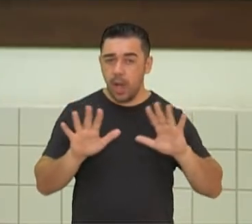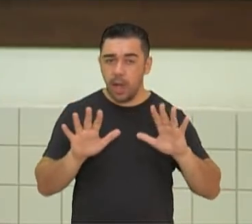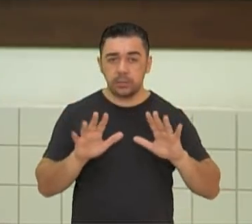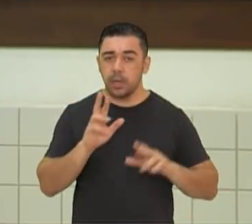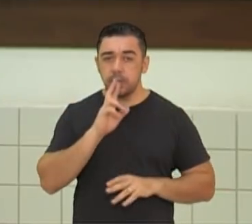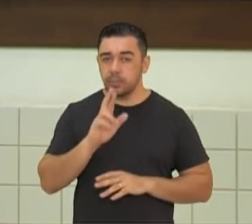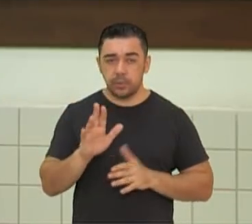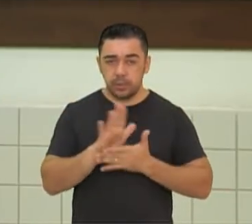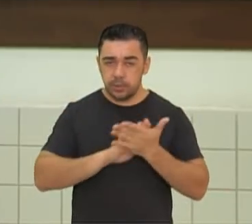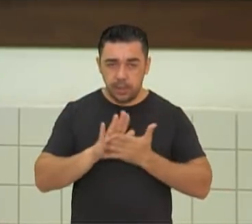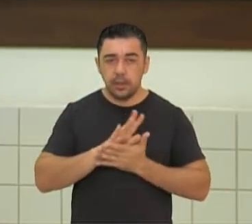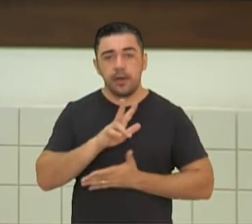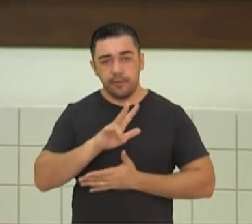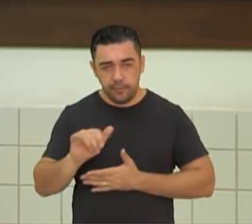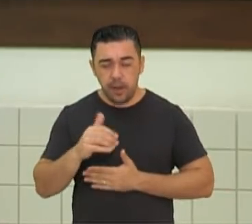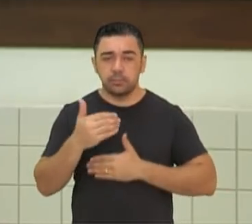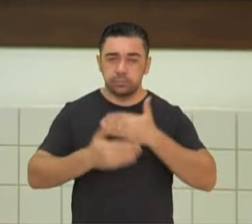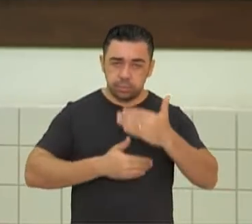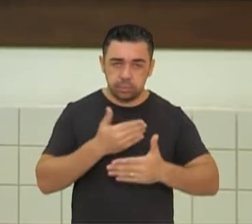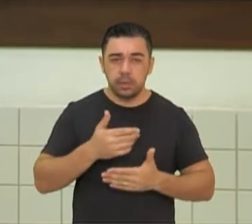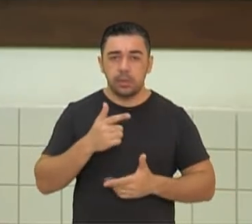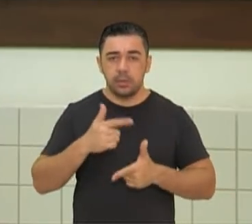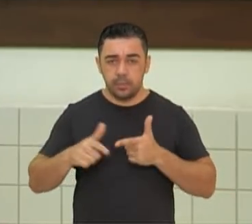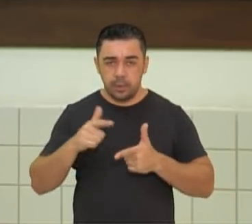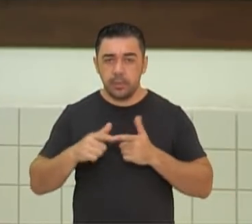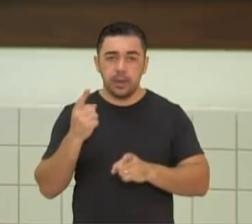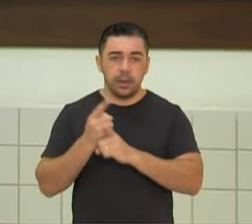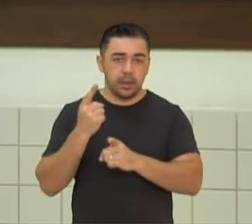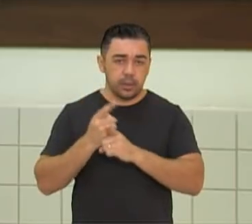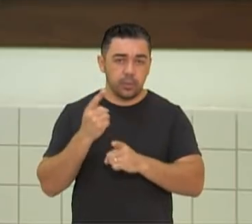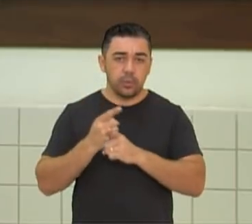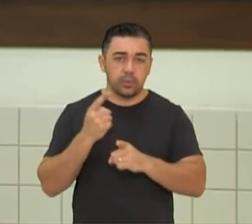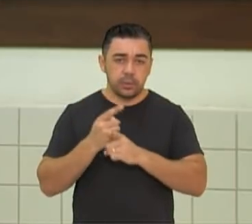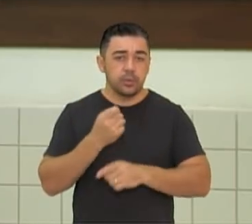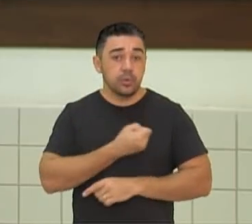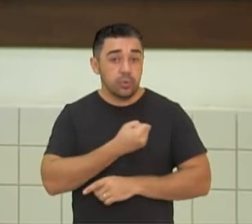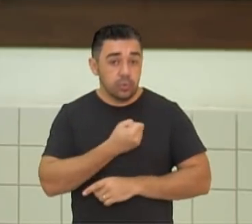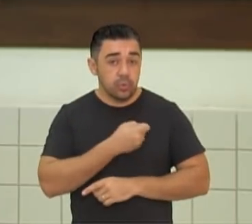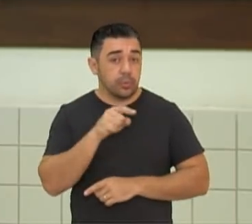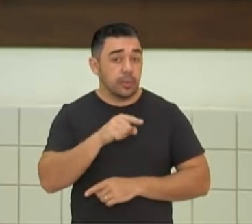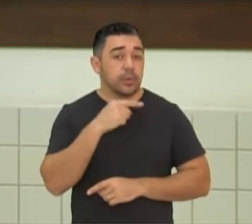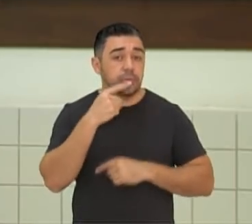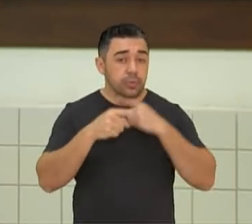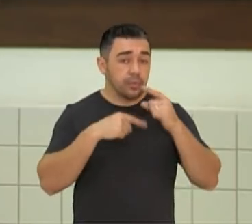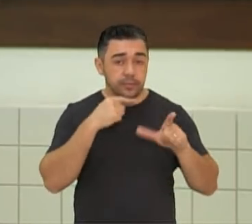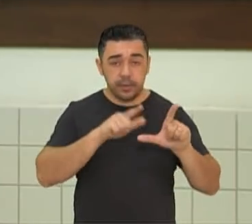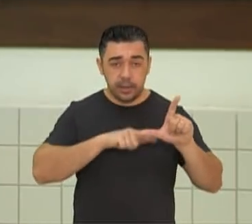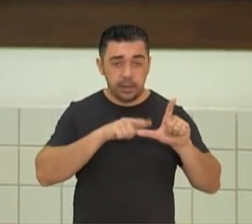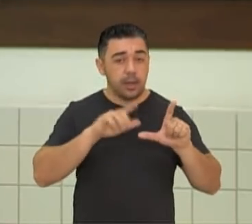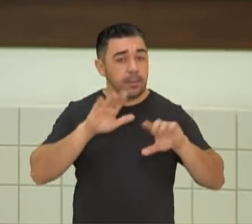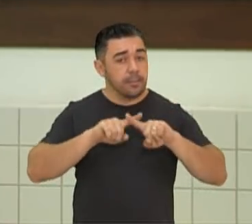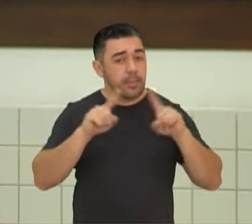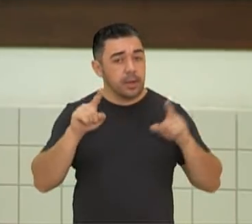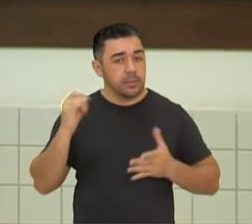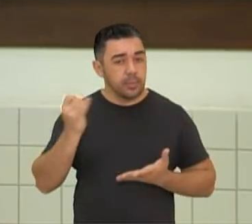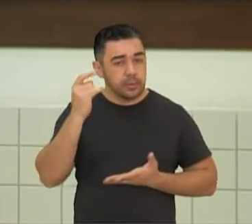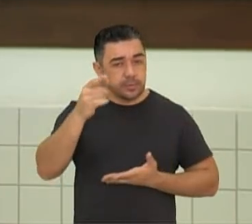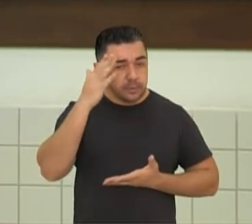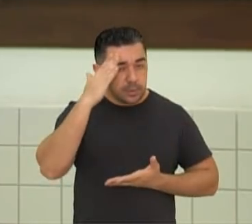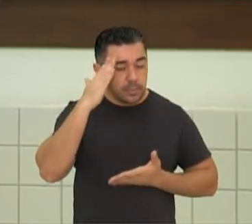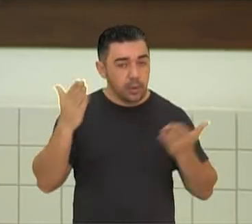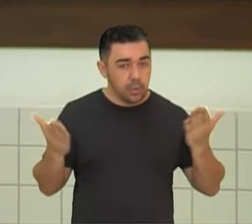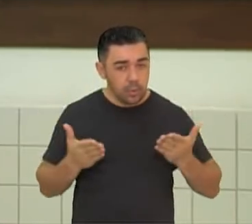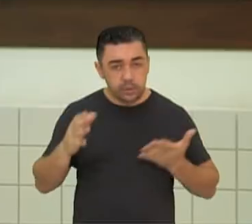vai resolver os problemas encontrando valores para essas incógnitas. Mas é importante você já ter essa ideia do que nós fizemos